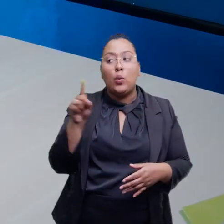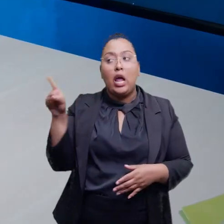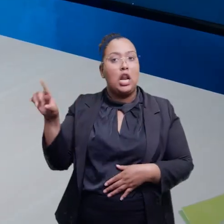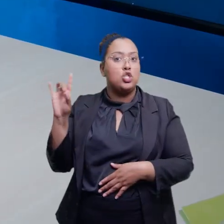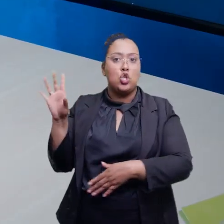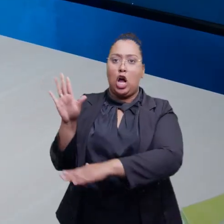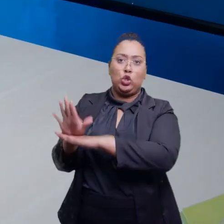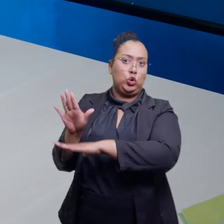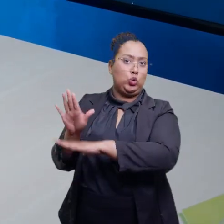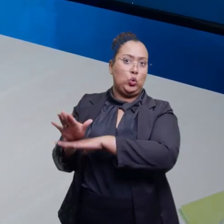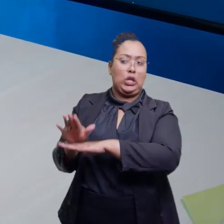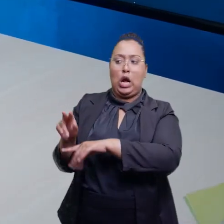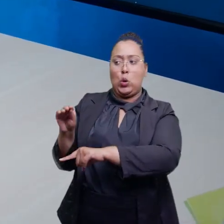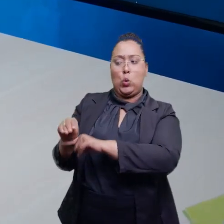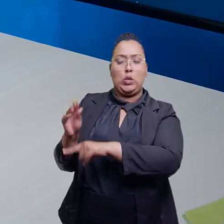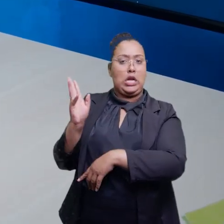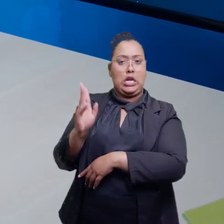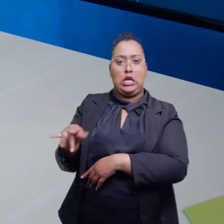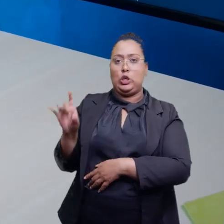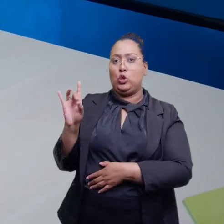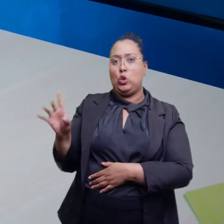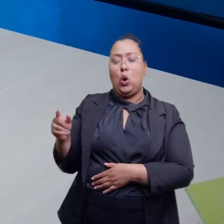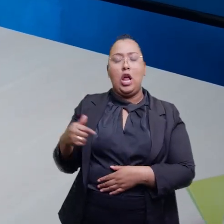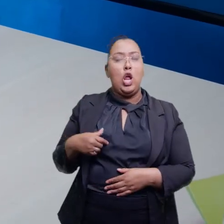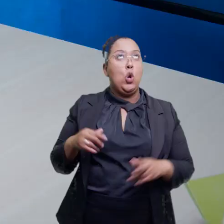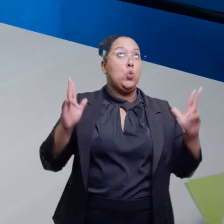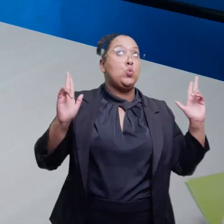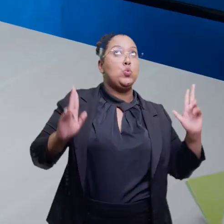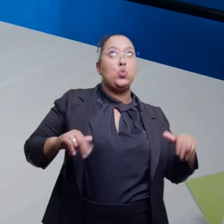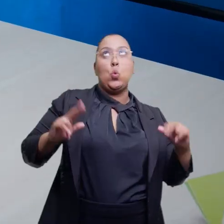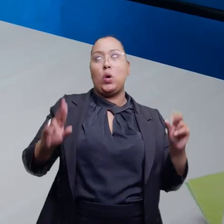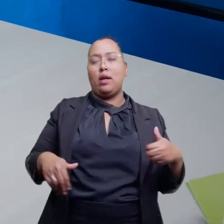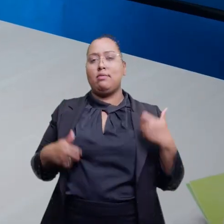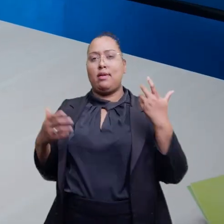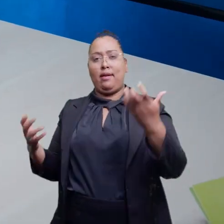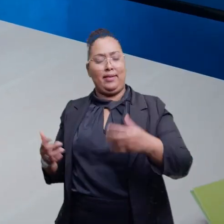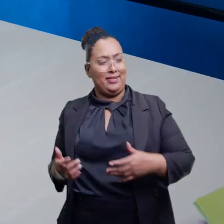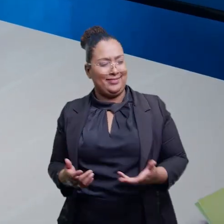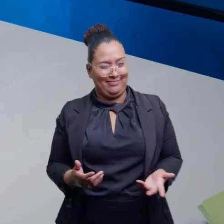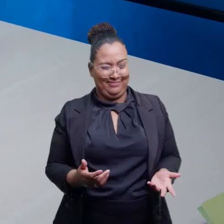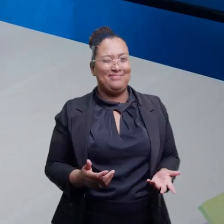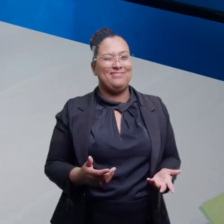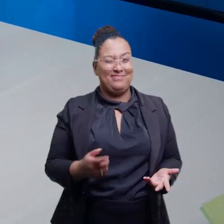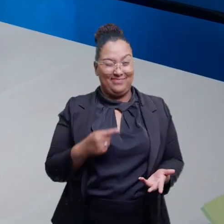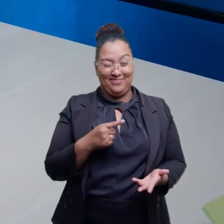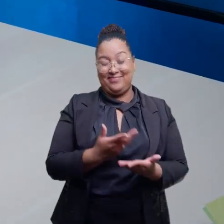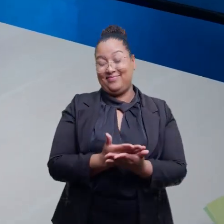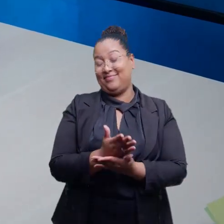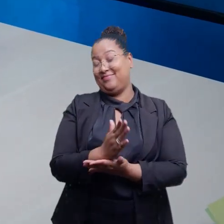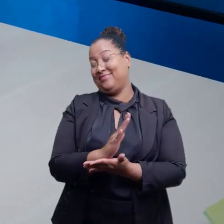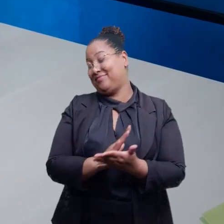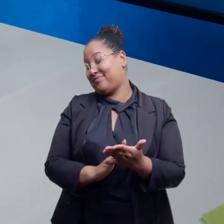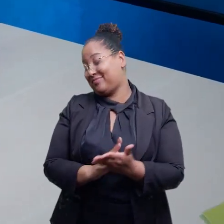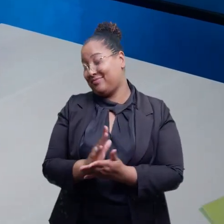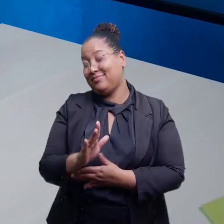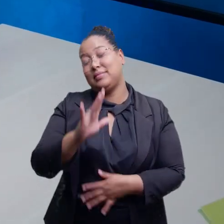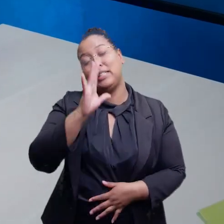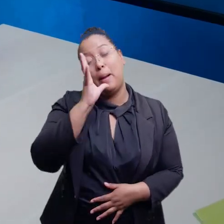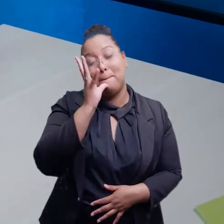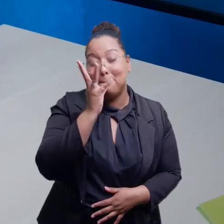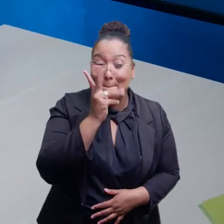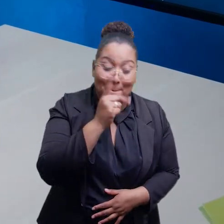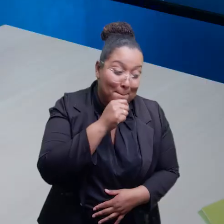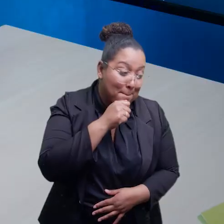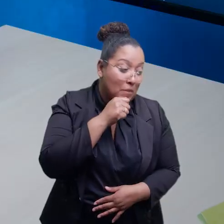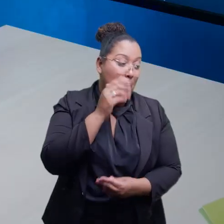me ajudando, estava ali para cuidar daquela criança e jamais eu entregaria. Então são processos desgastantes, processos